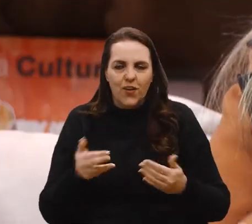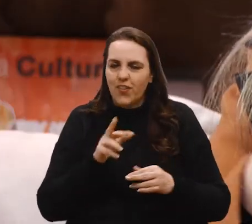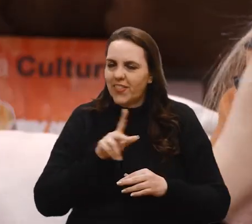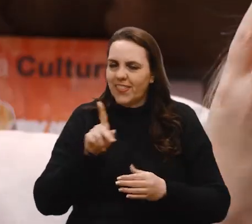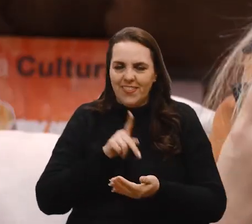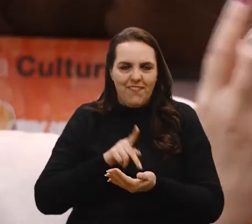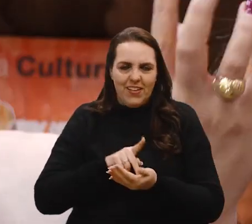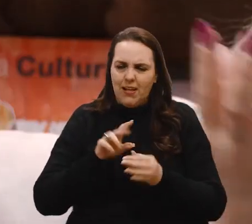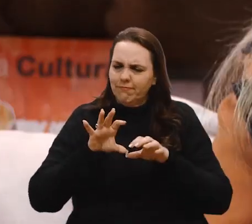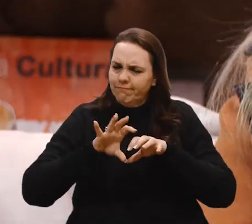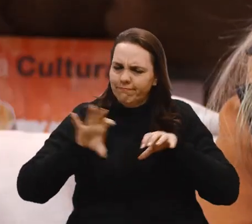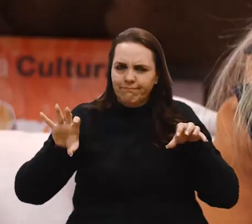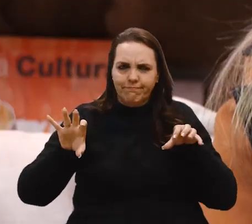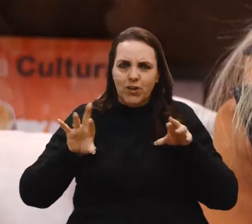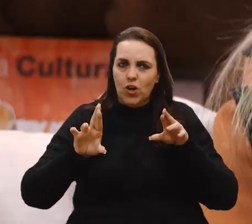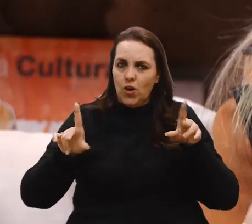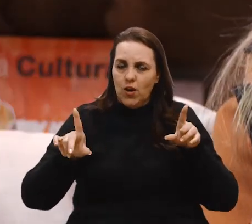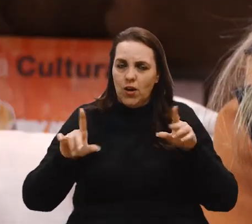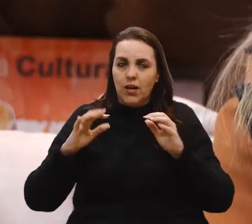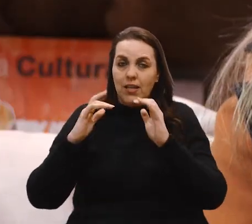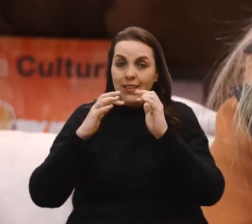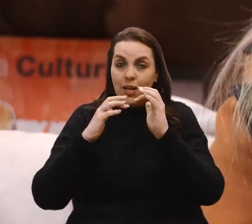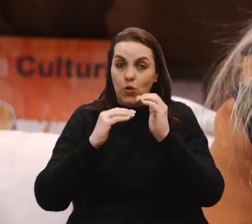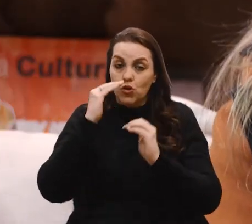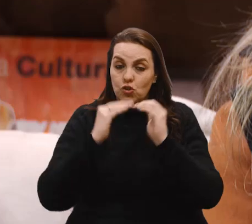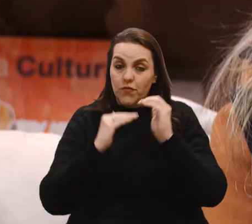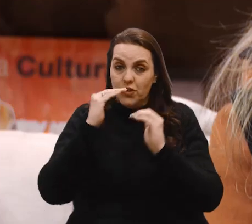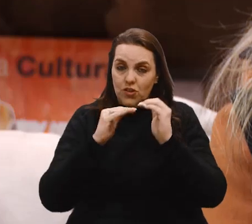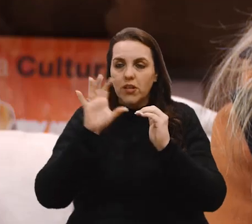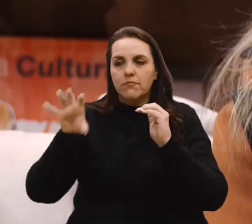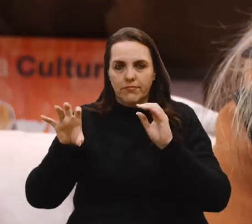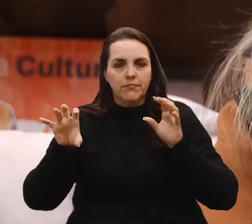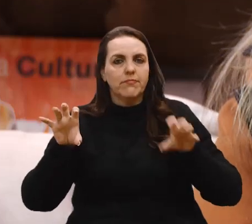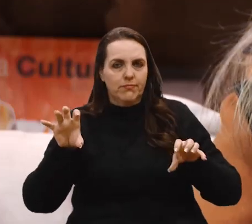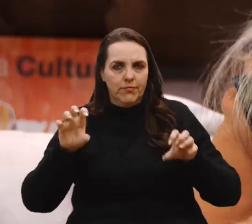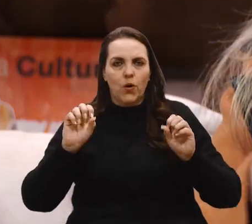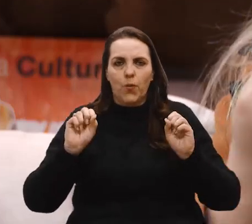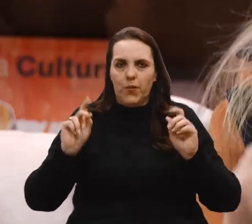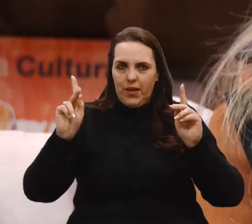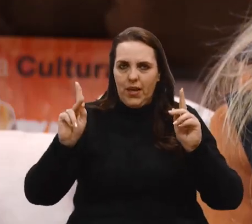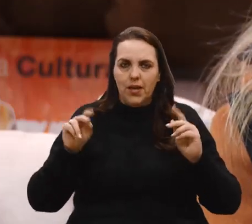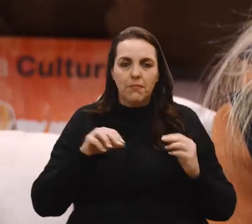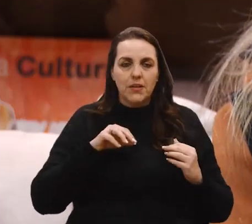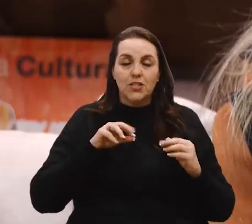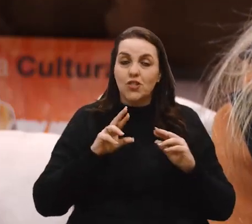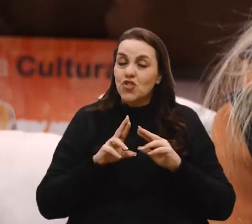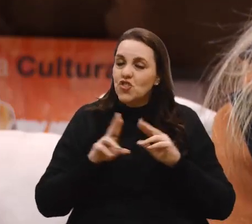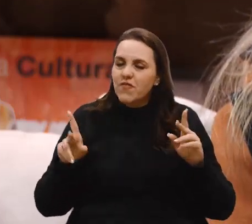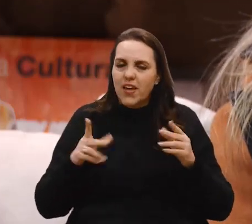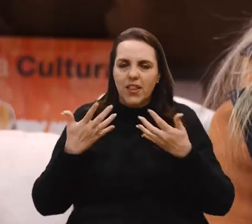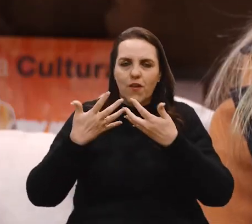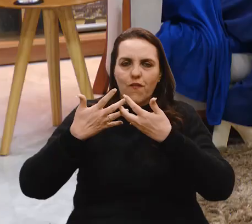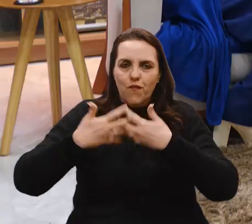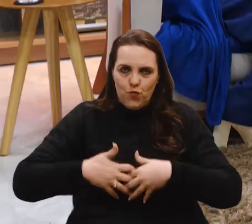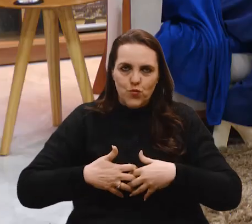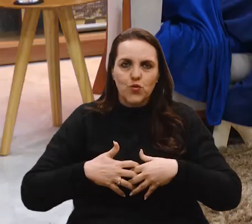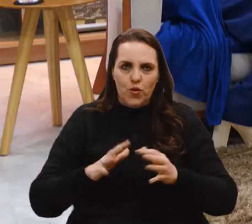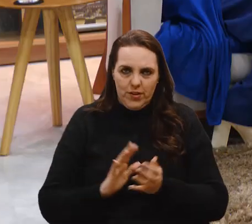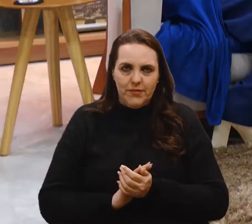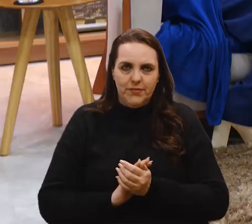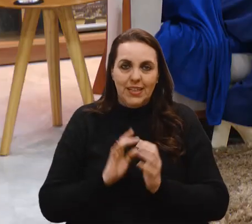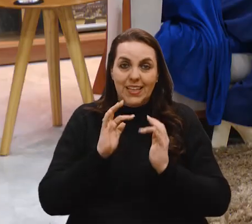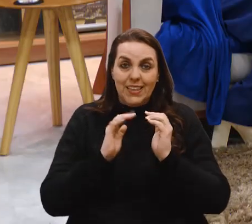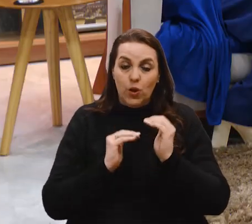são coisas, são neurodivergentes, mas são muito diferentes os funcionamentos, São neurodivergências